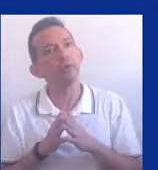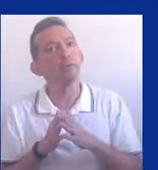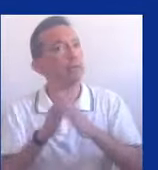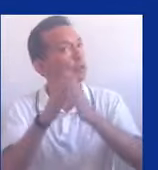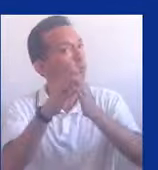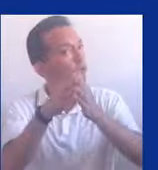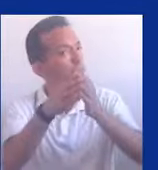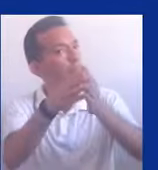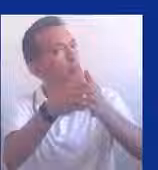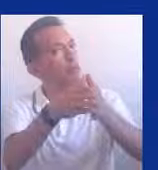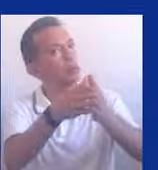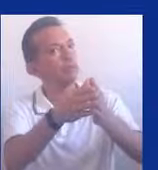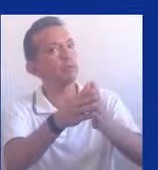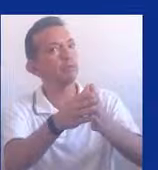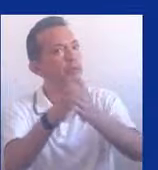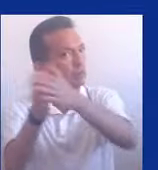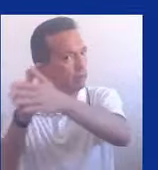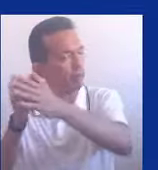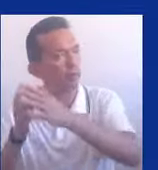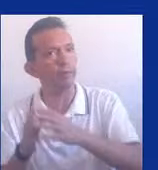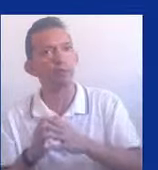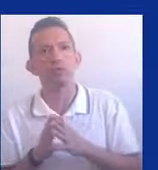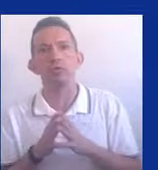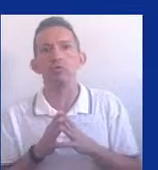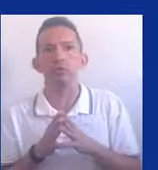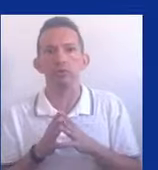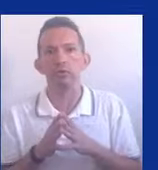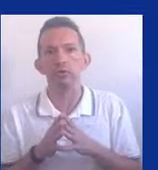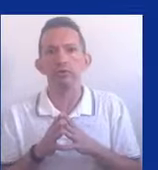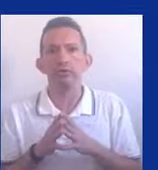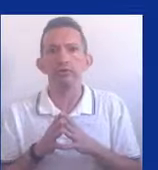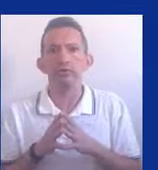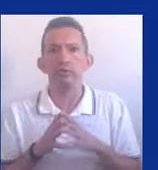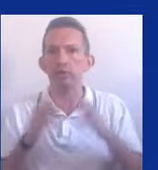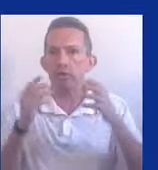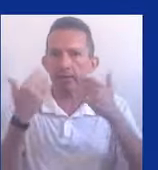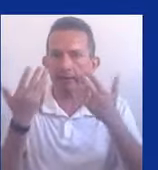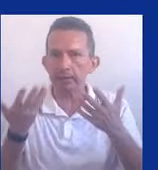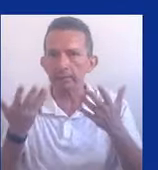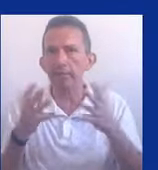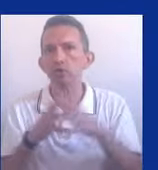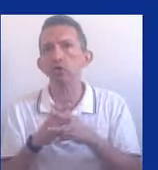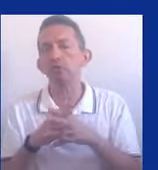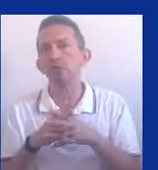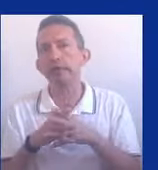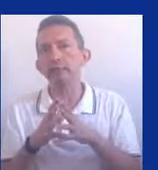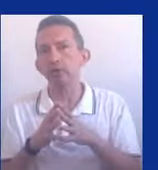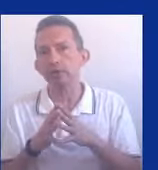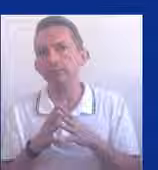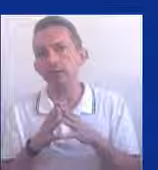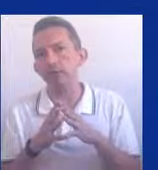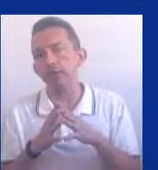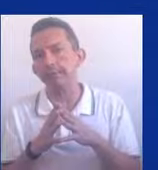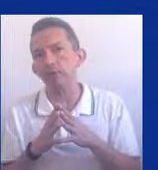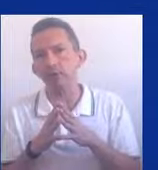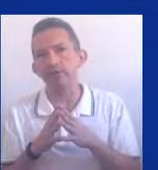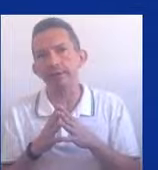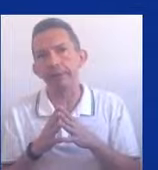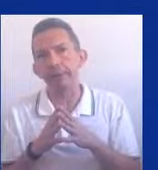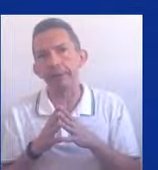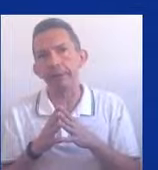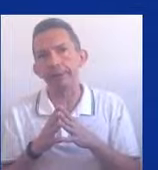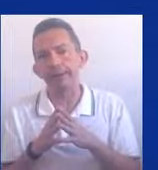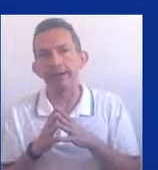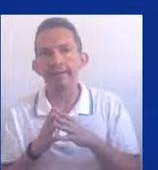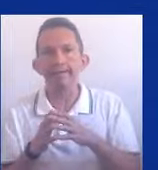liso. Mas eu posso atribuir essa mesma função também ao complexo de Golgi. Então a gente tem que atentar para a estrutura que ele mostra para a gente na